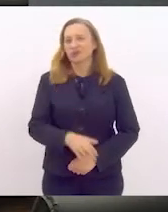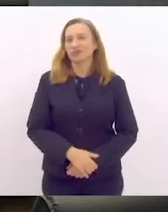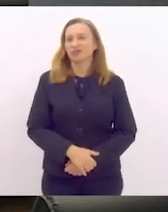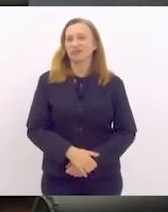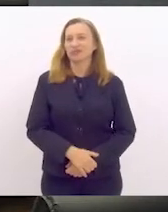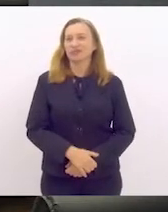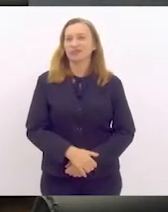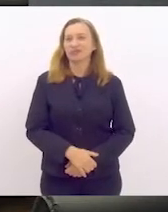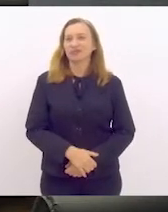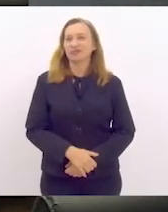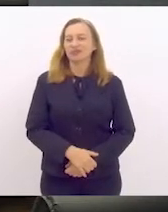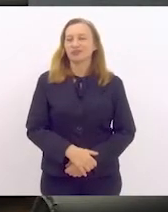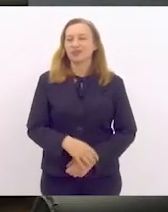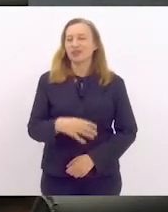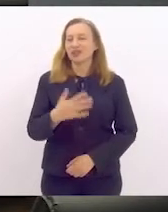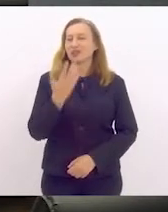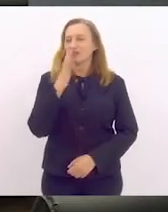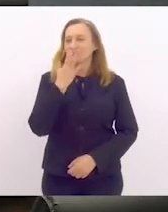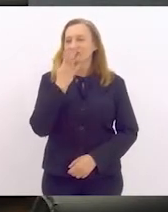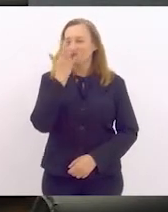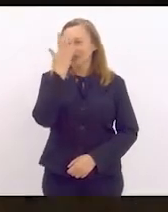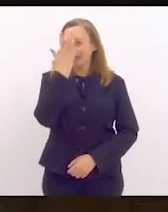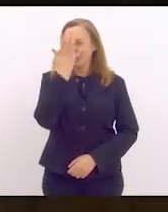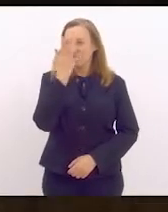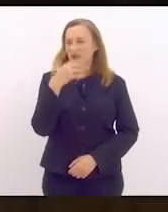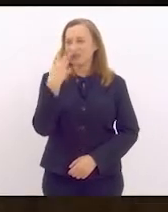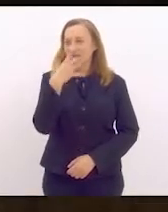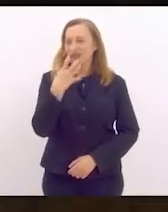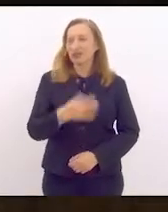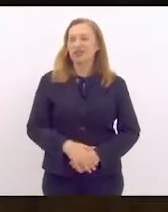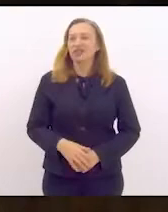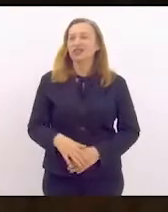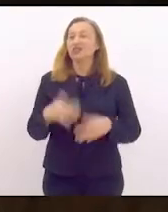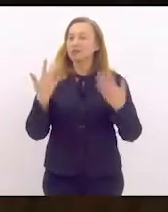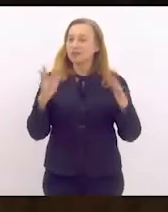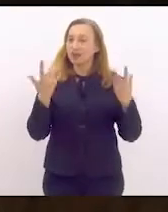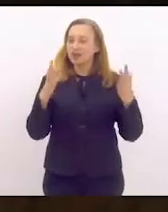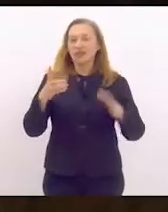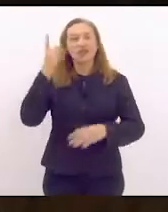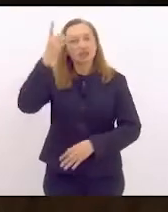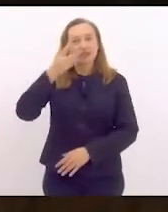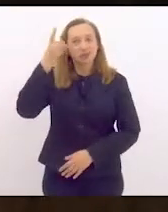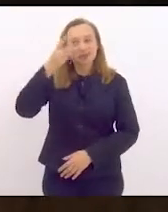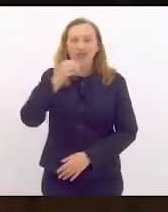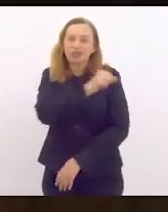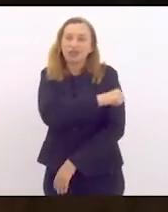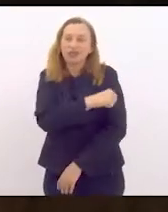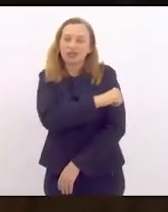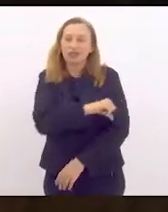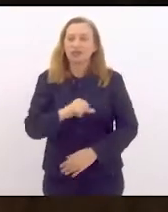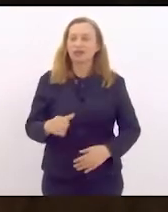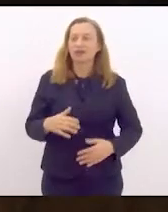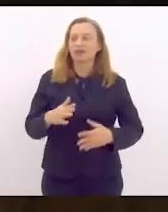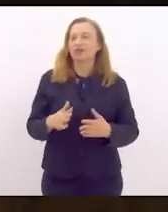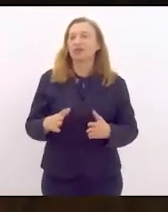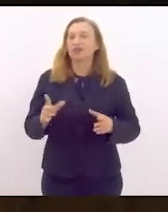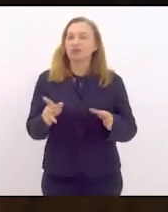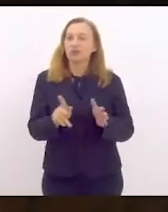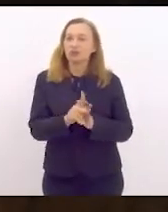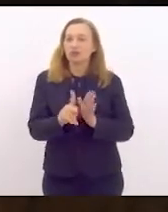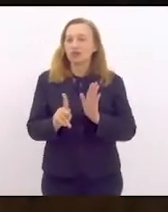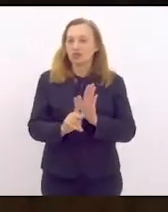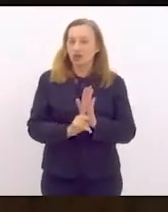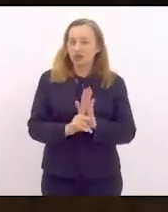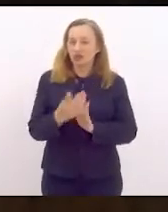Mas isso é uma marchinha de carnaval. Presidente, inicialmente elogiar a deputada enfermeira Rejane pela apresentação do seu